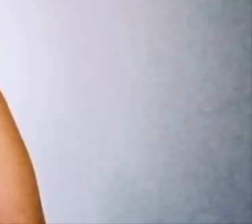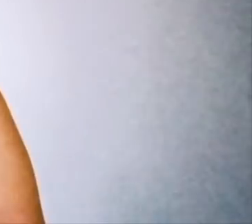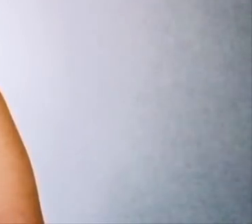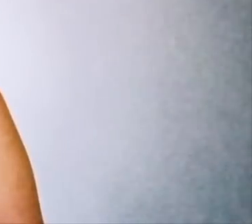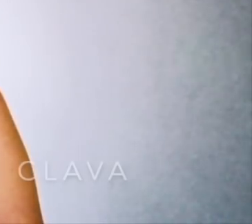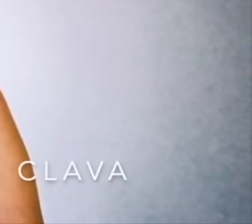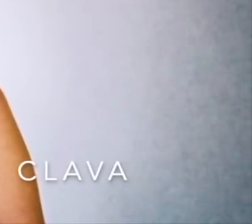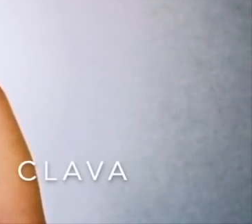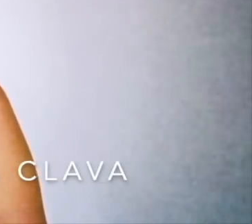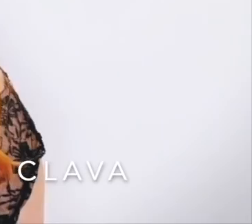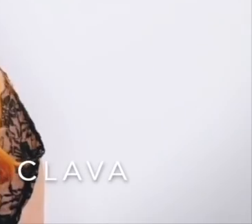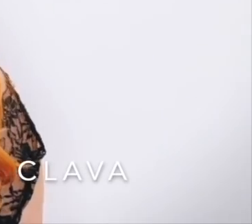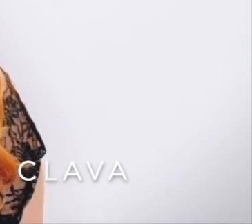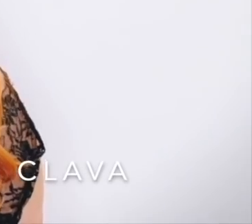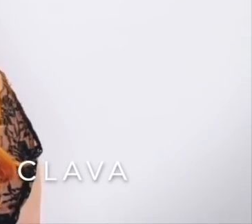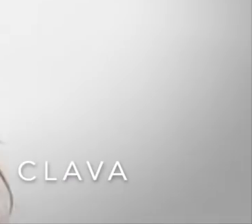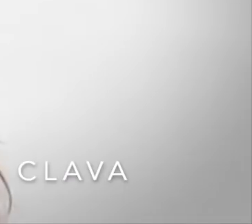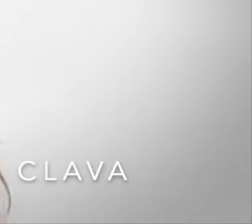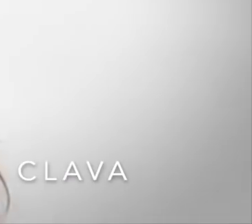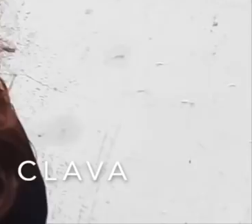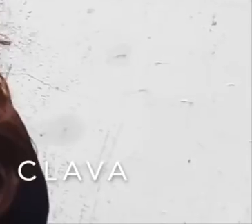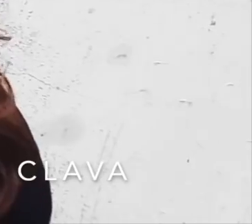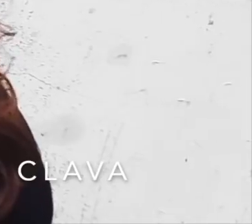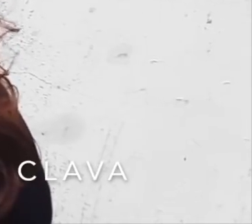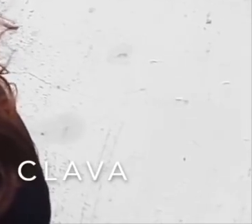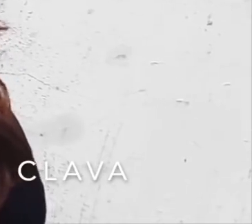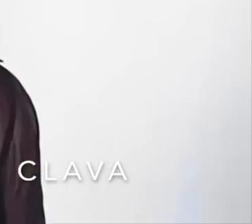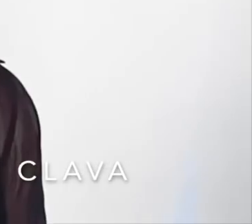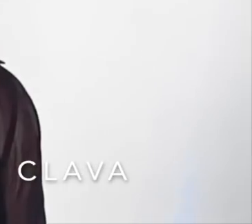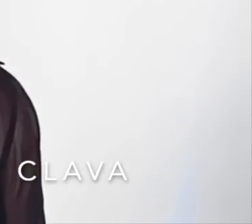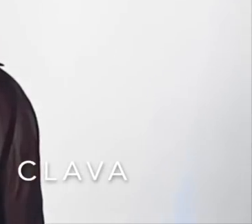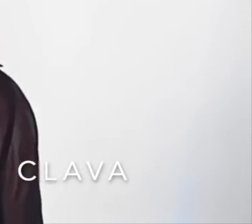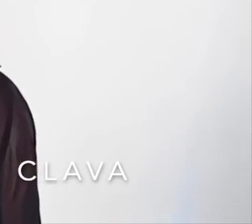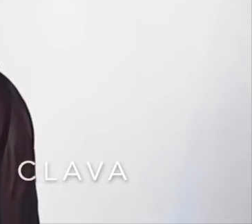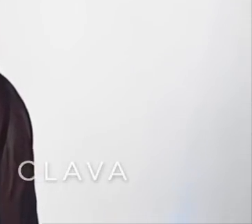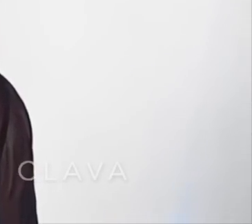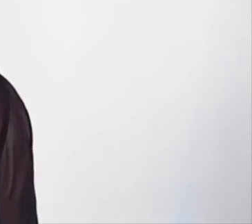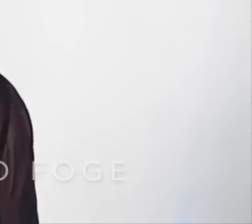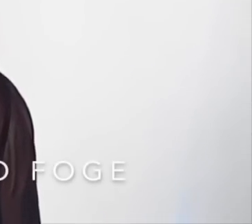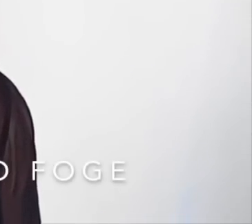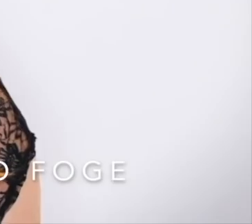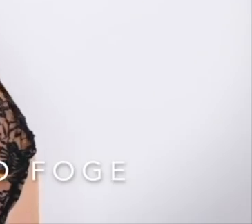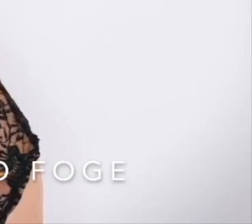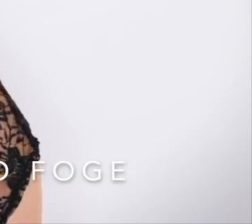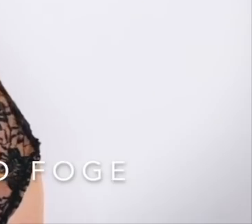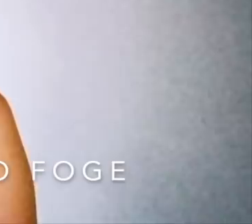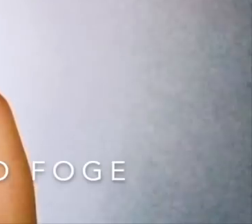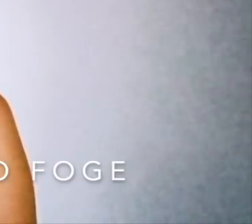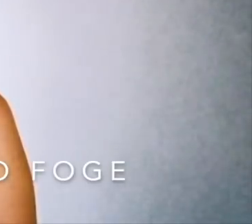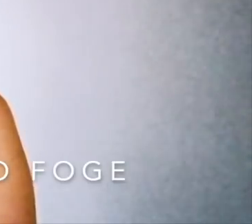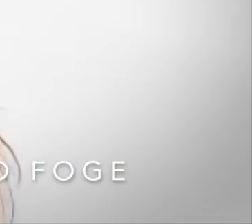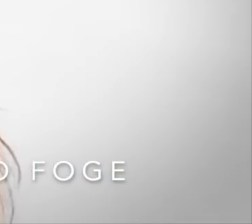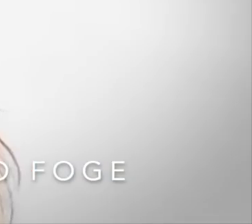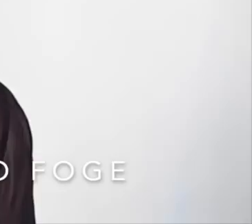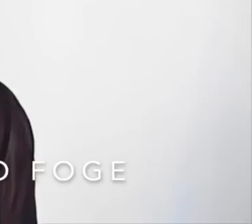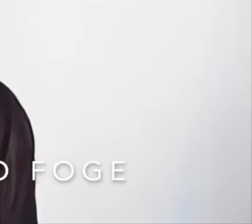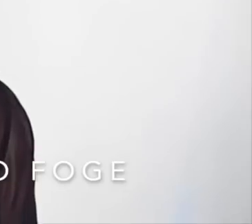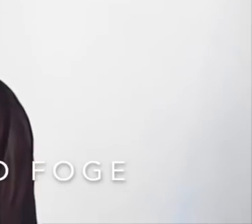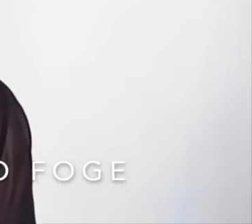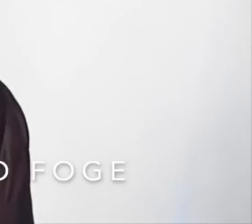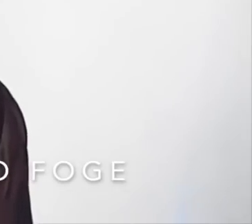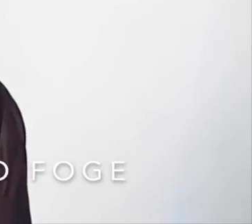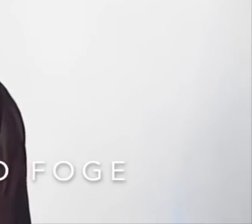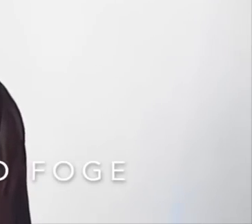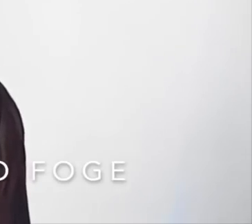passado. Mas segues da justiça, clava forte, verás que o filho teu não foge